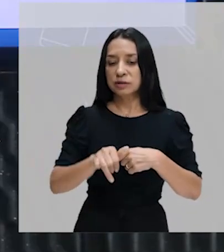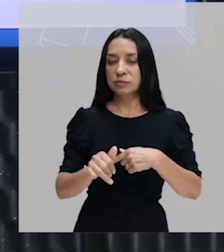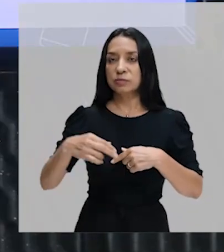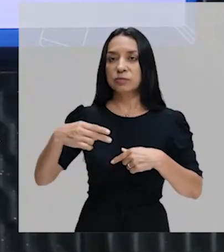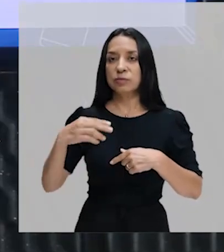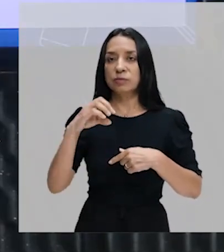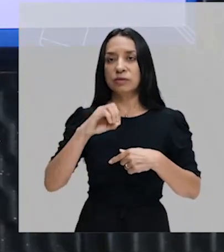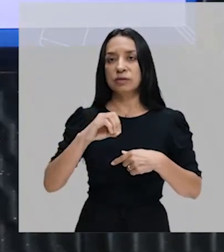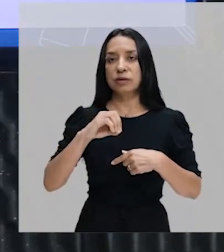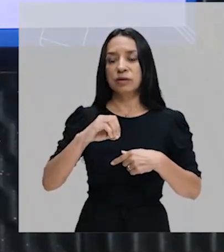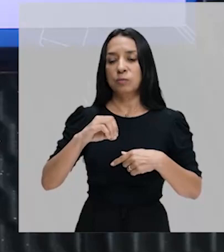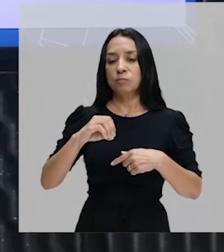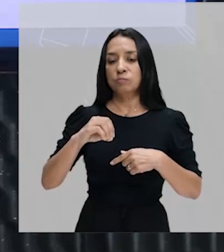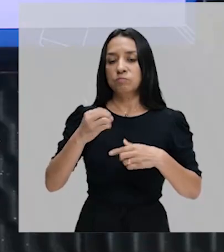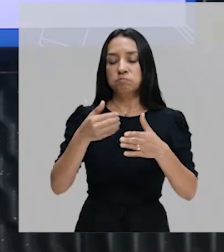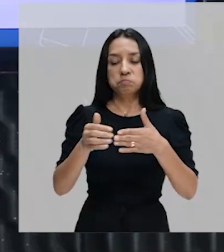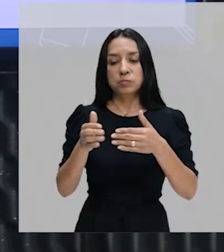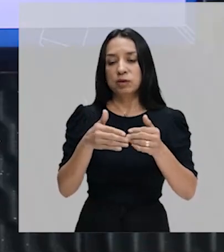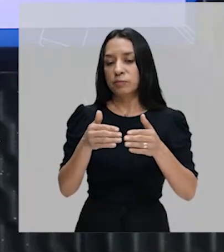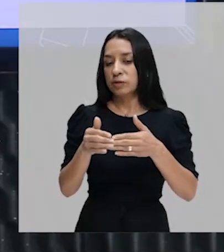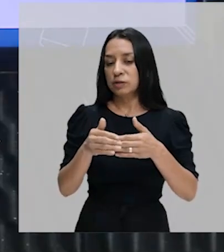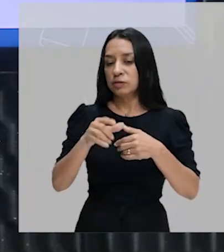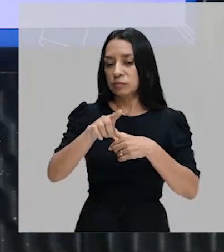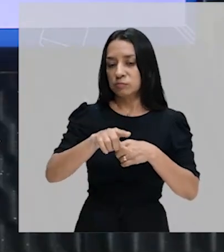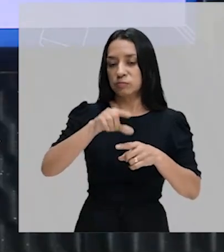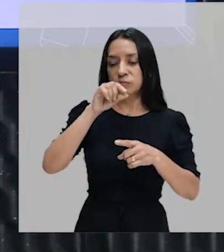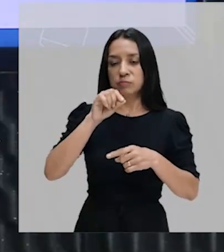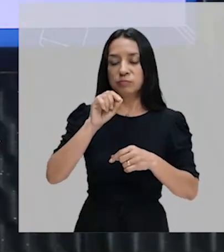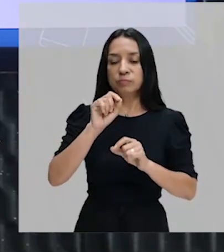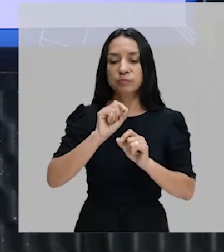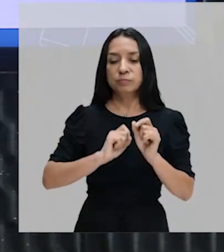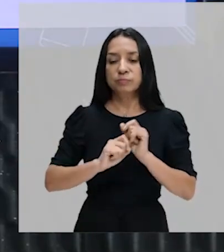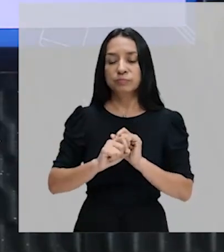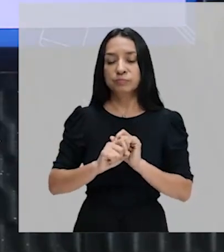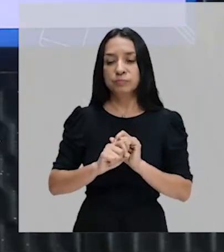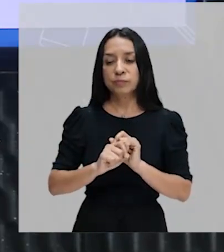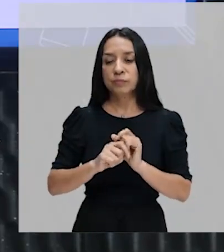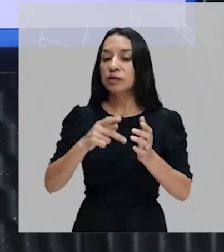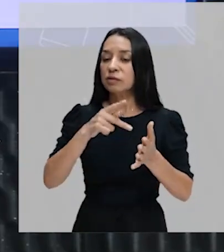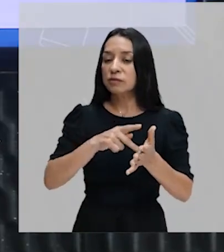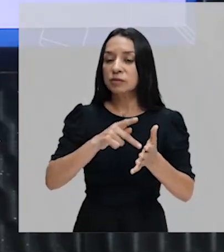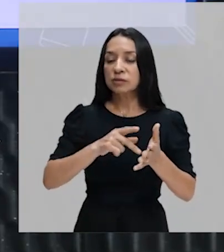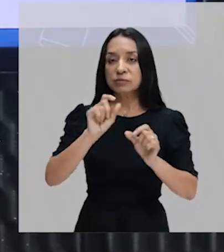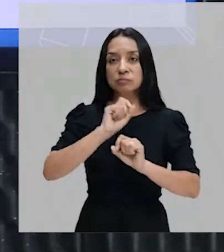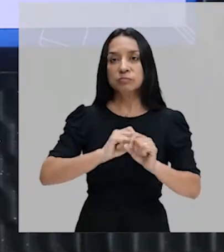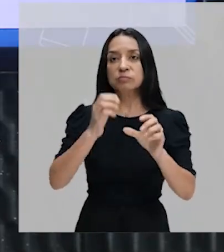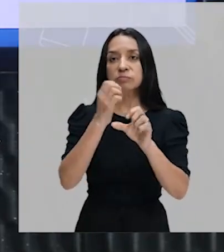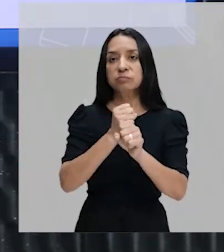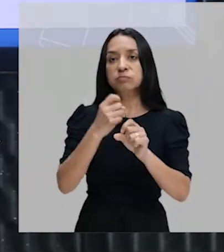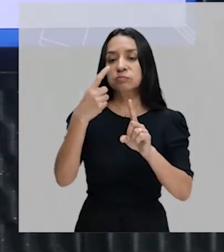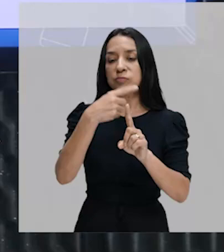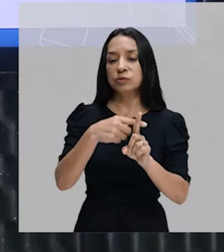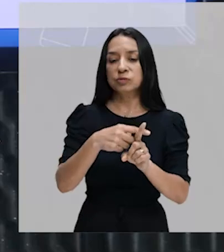0. Independente dessas opções aqui, ó, o fato é que aquela soma x mais